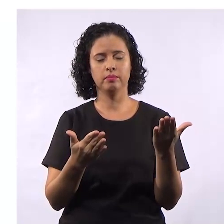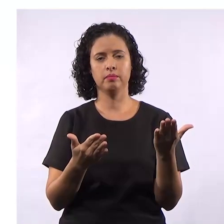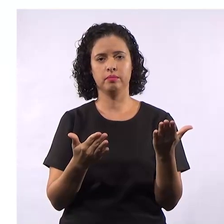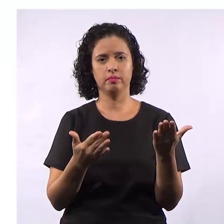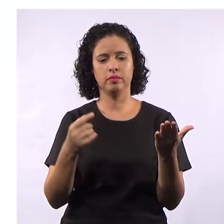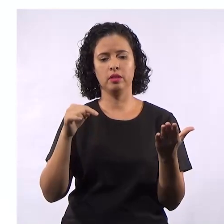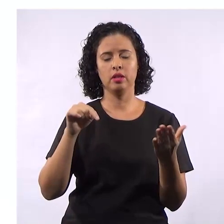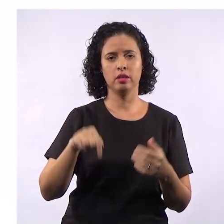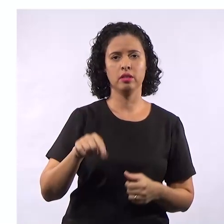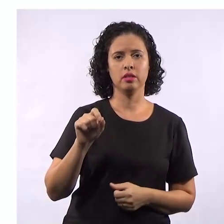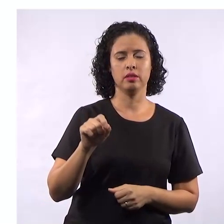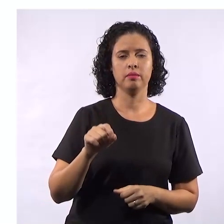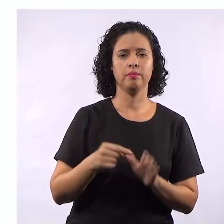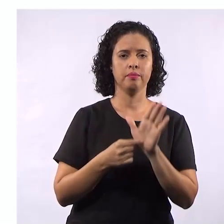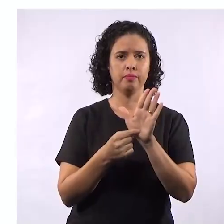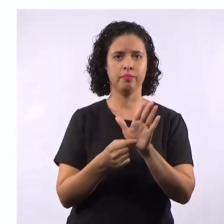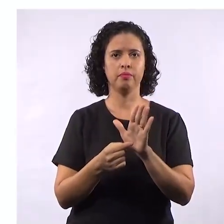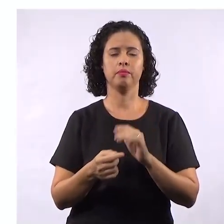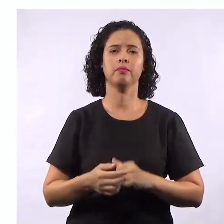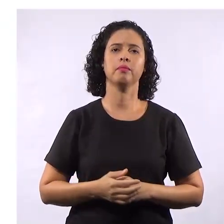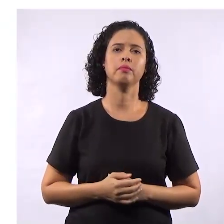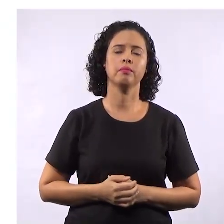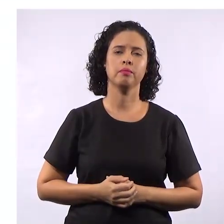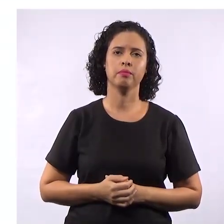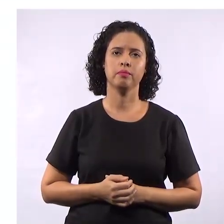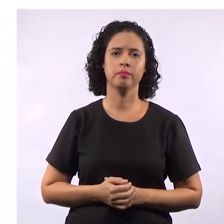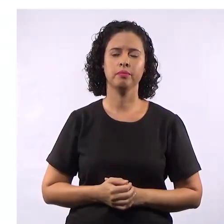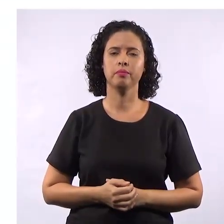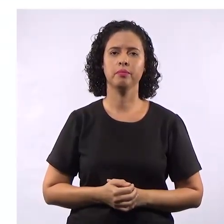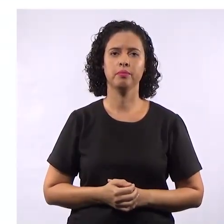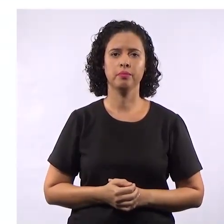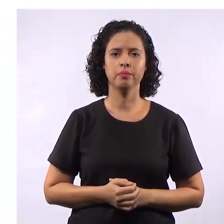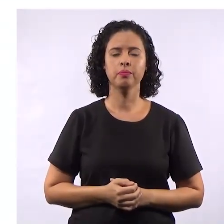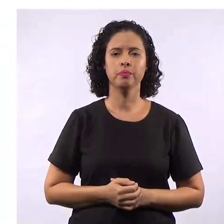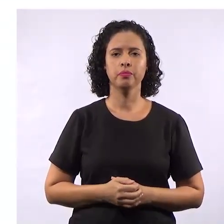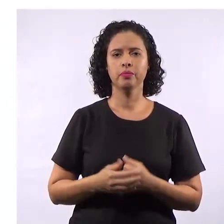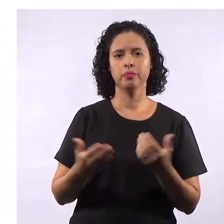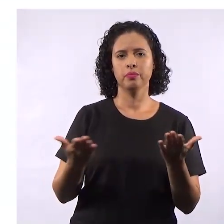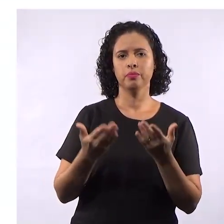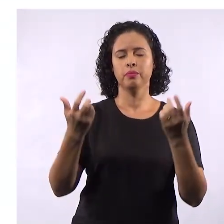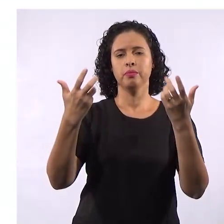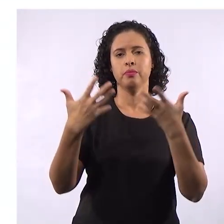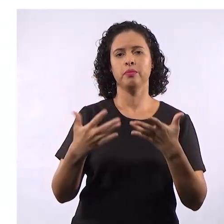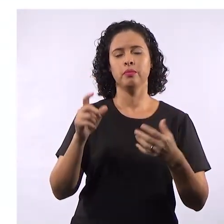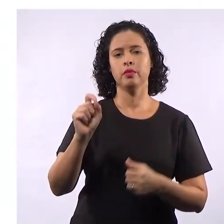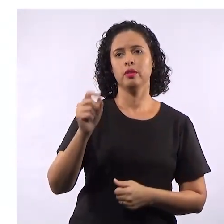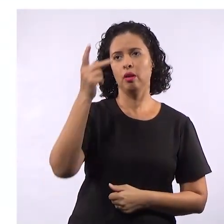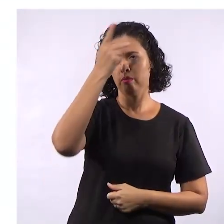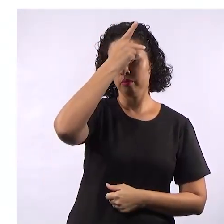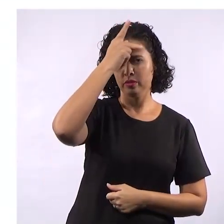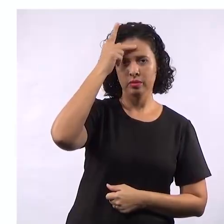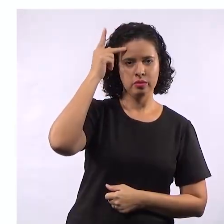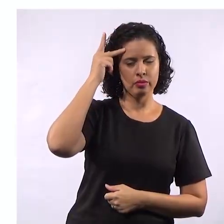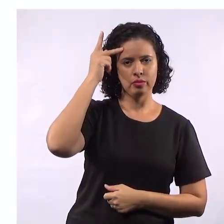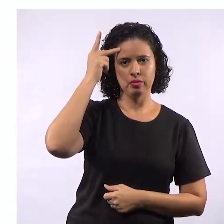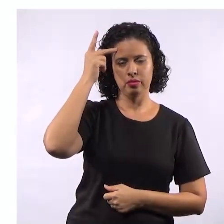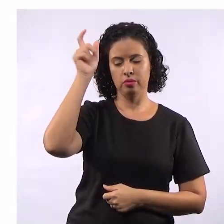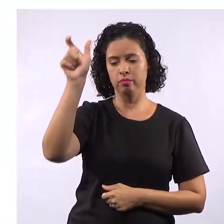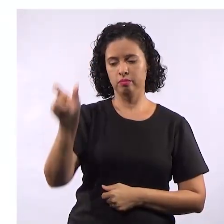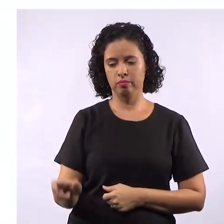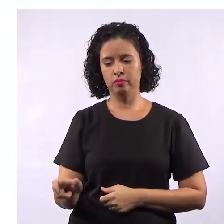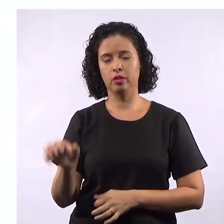fali. As lojas americanas, um exemplo, não pode chegar e falar assim, eu estou falido. Não, vai primeiro passar por todo um processo e quem disse que está falido